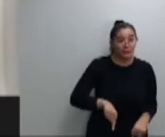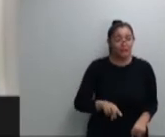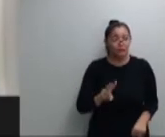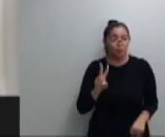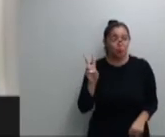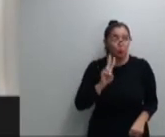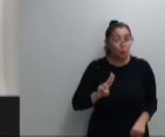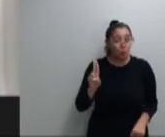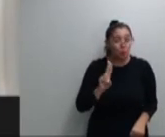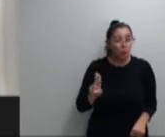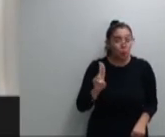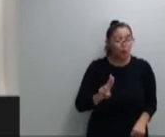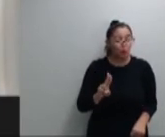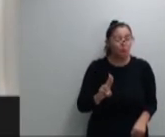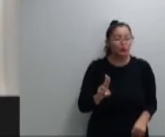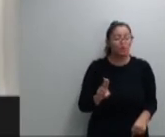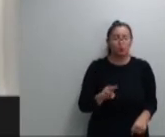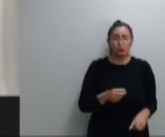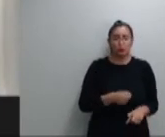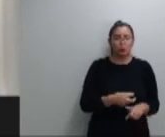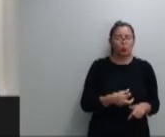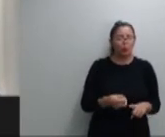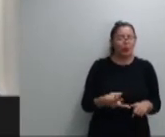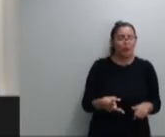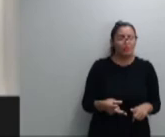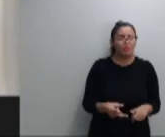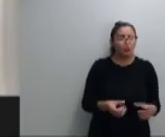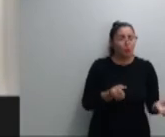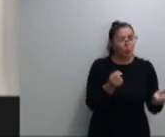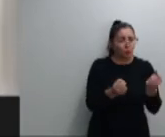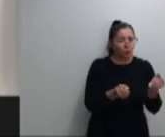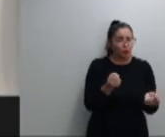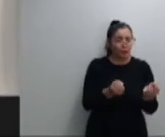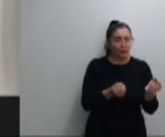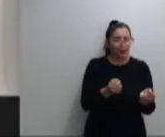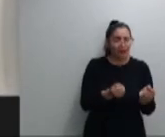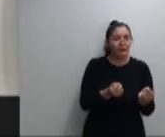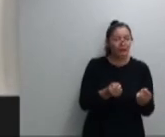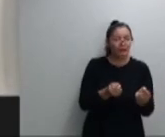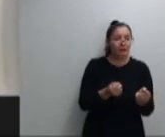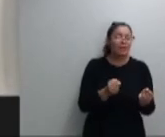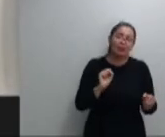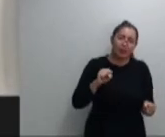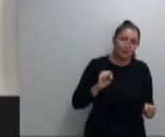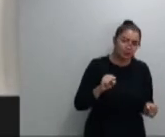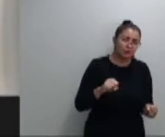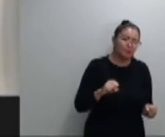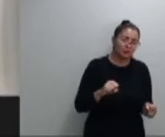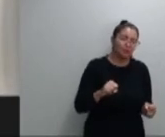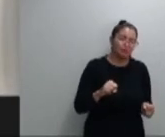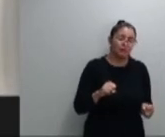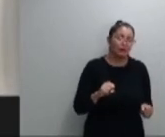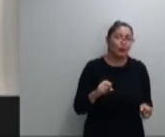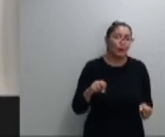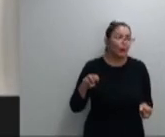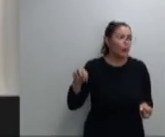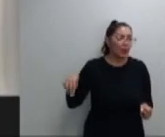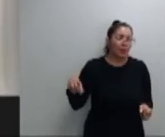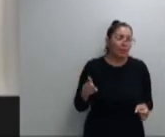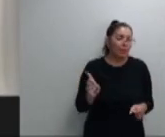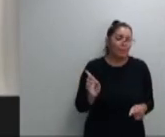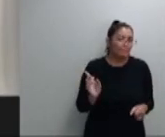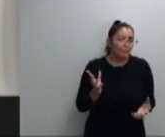comercial, o veículo é uma máquina. Eu não acho que se possa, eu não acredito no escutina, que se possa alterar o